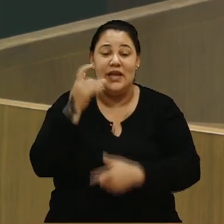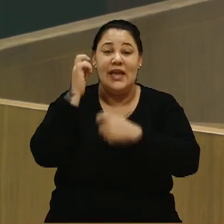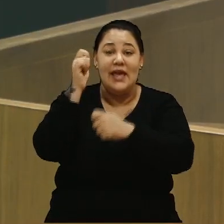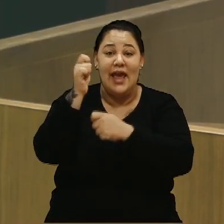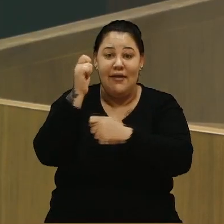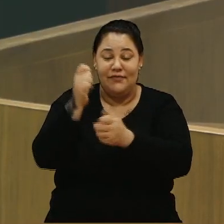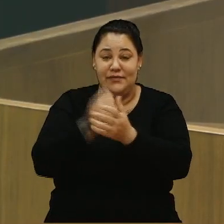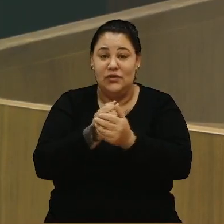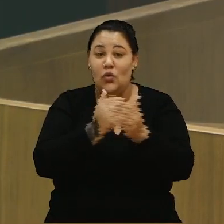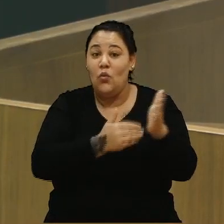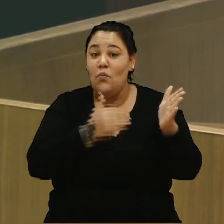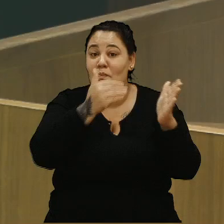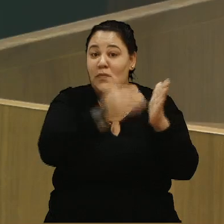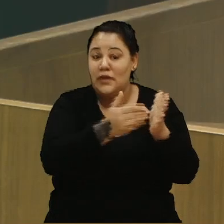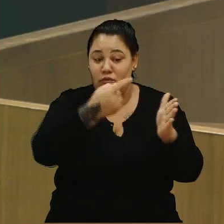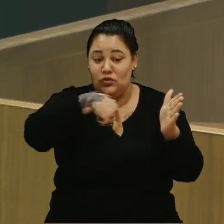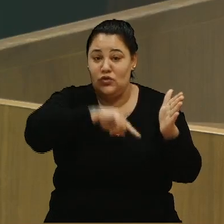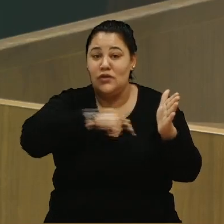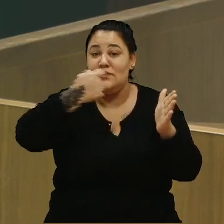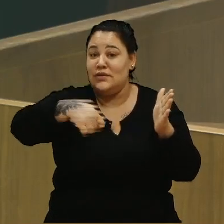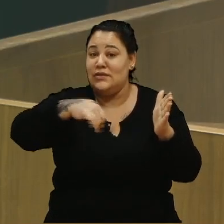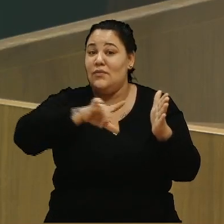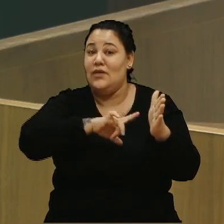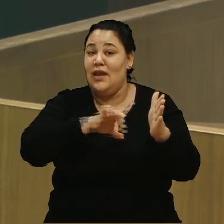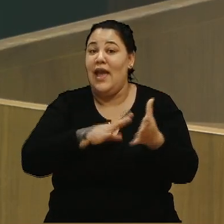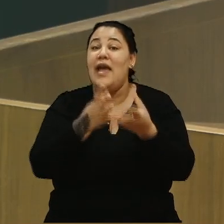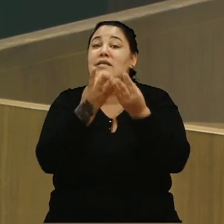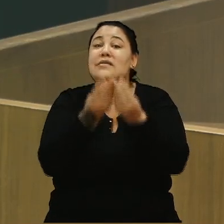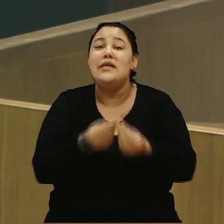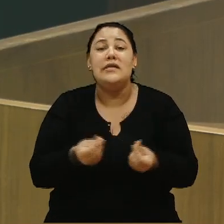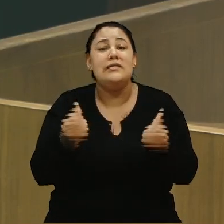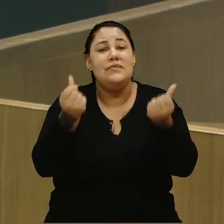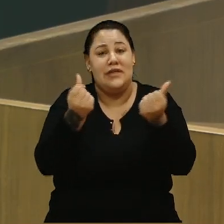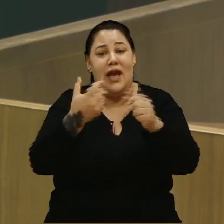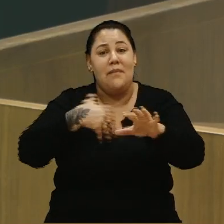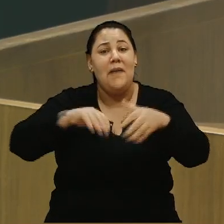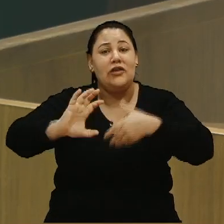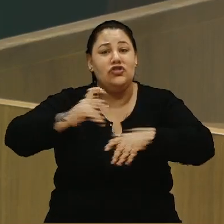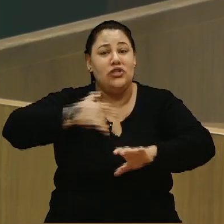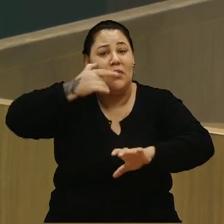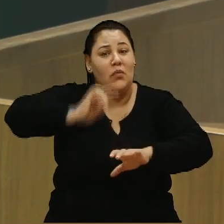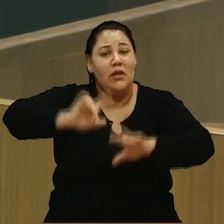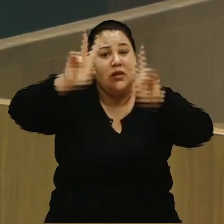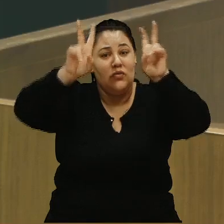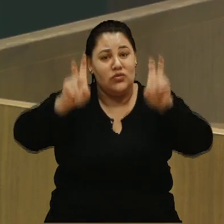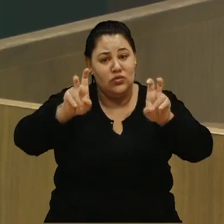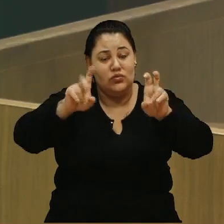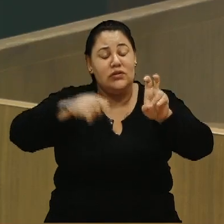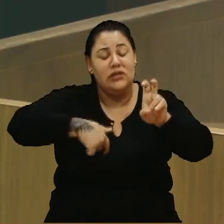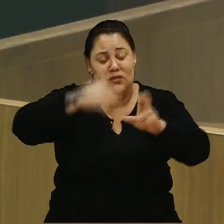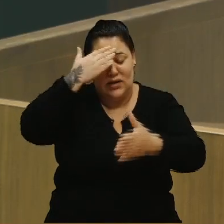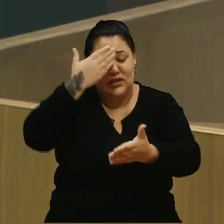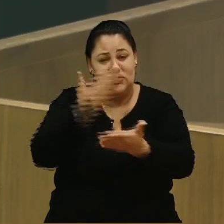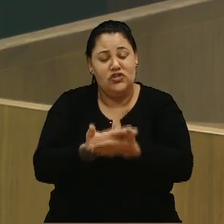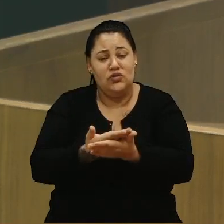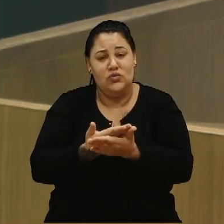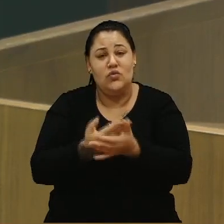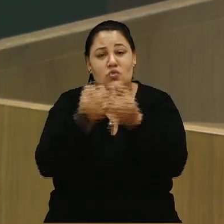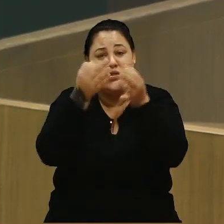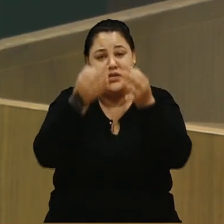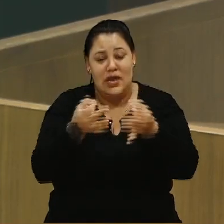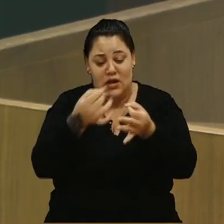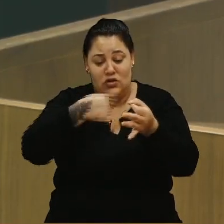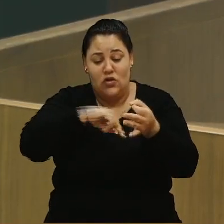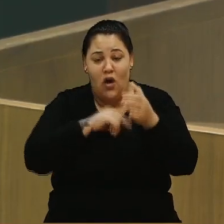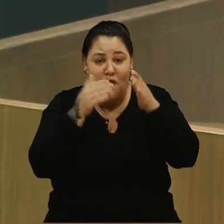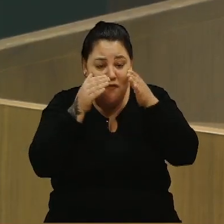O mínimo que nós devemos ter é sensibilidade a esses temas. E acredito que o prudente seria que nós